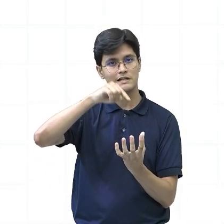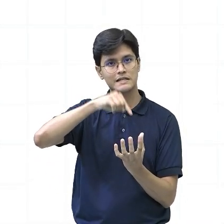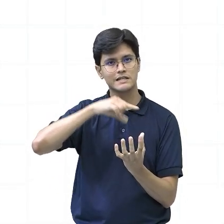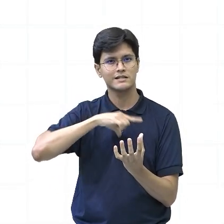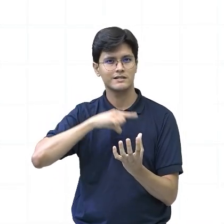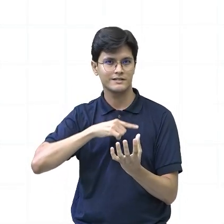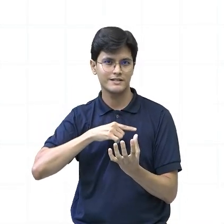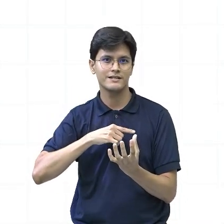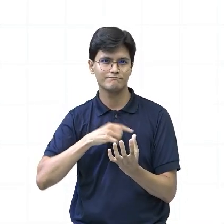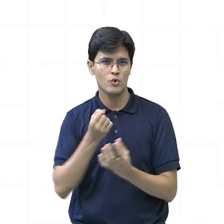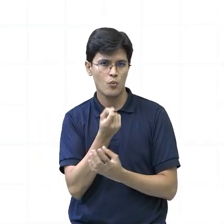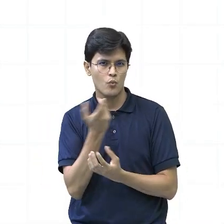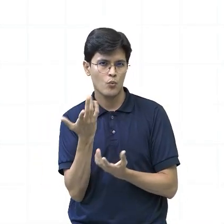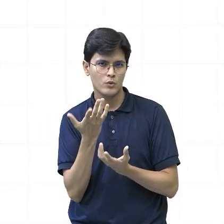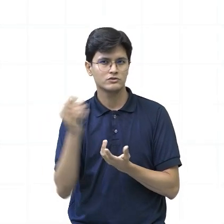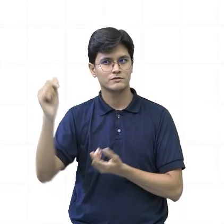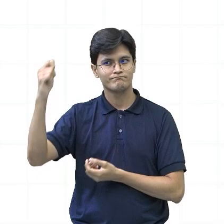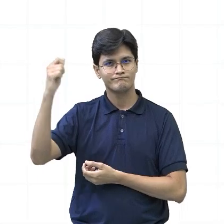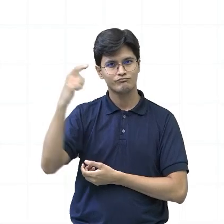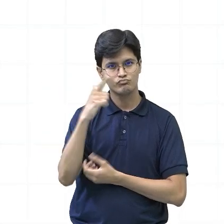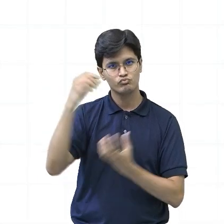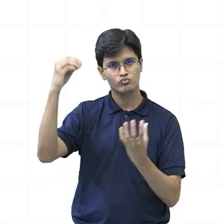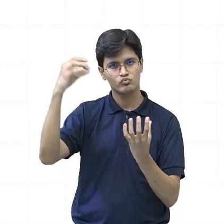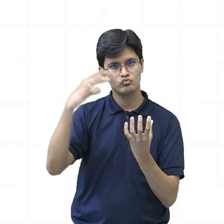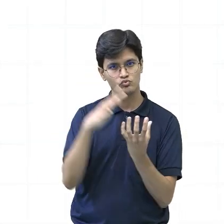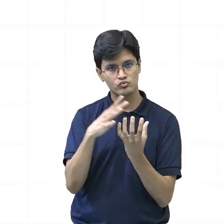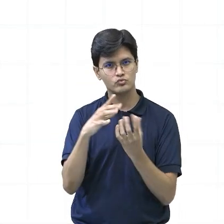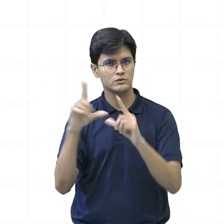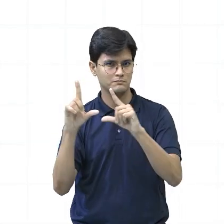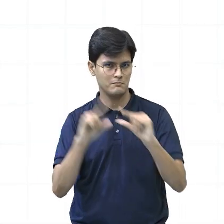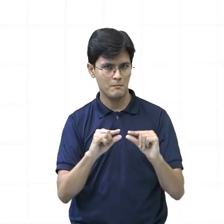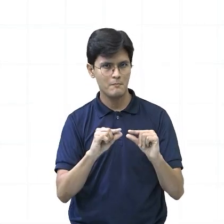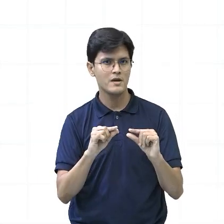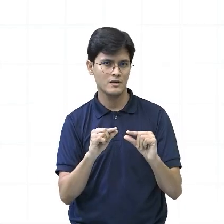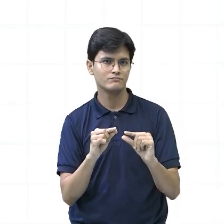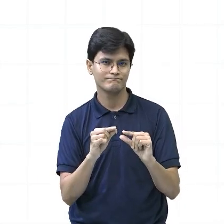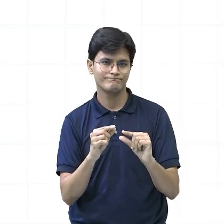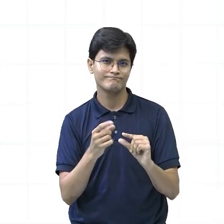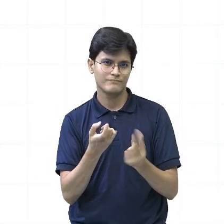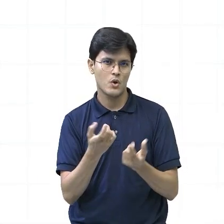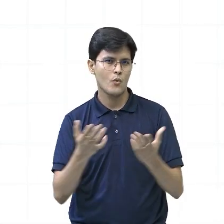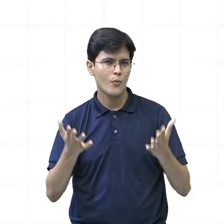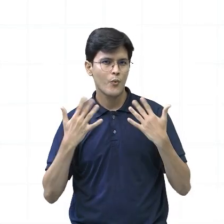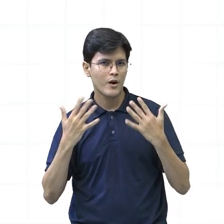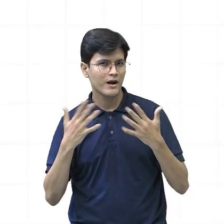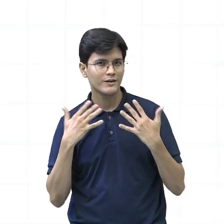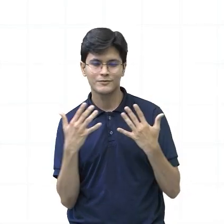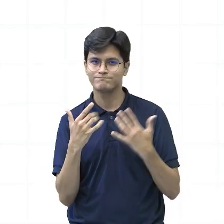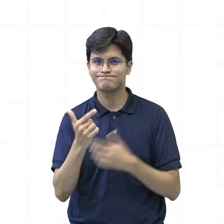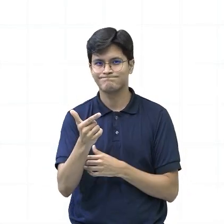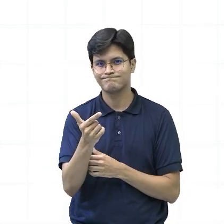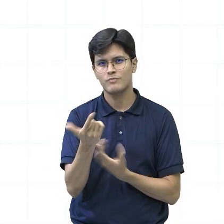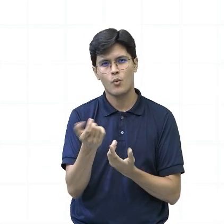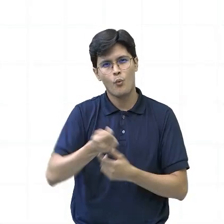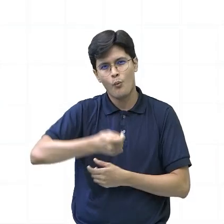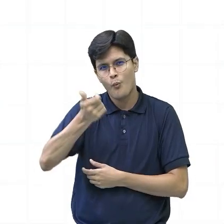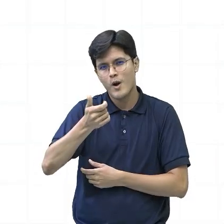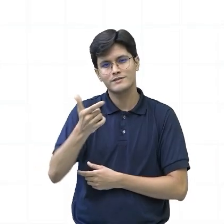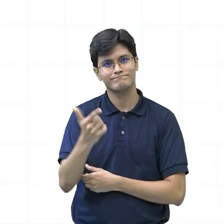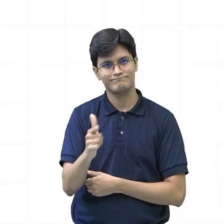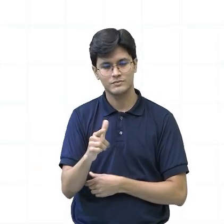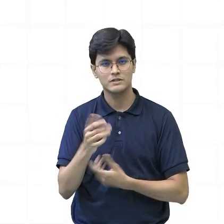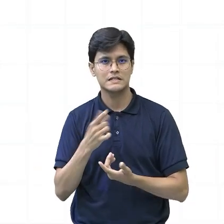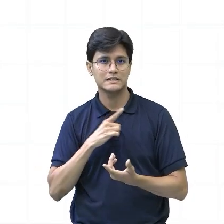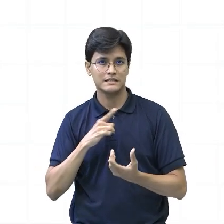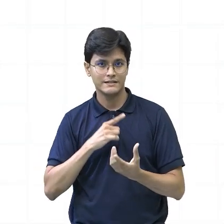e, consequentemente, o calor ali quase não existe, né? São zonas muito frias, que a gente tem a presença